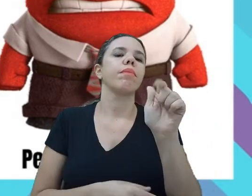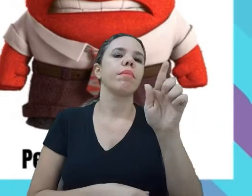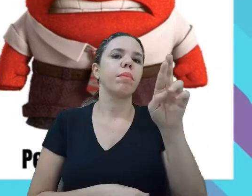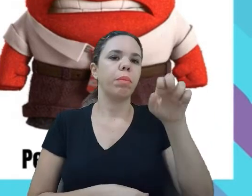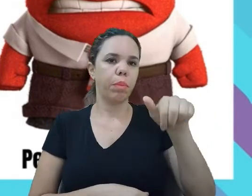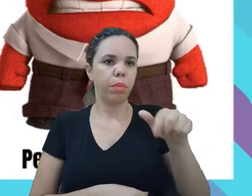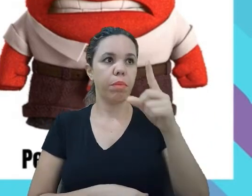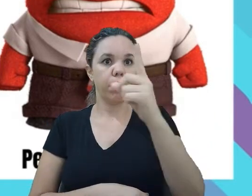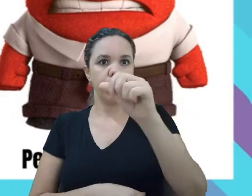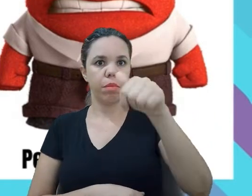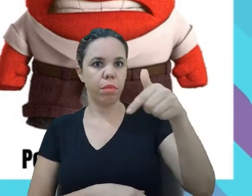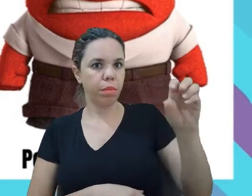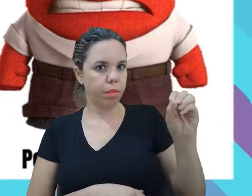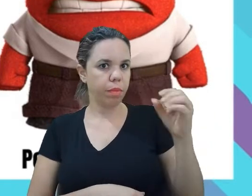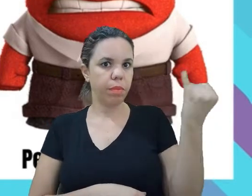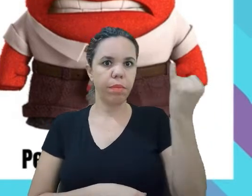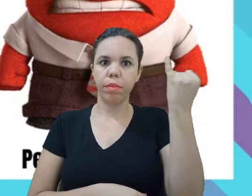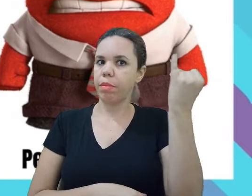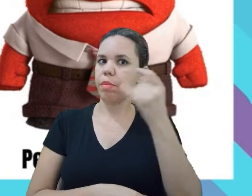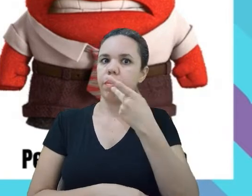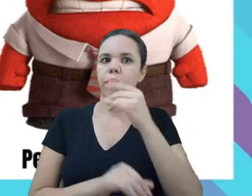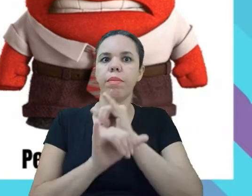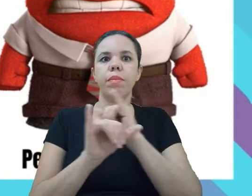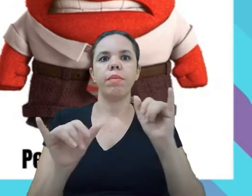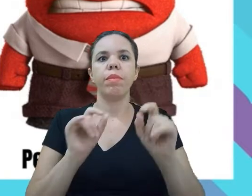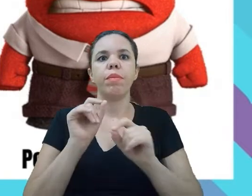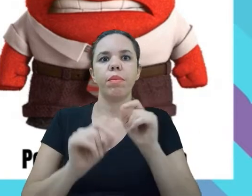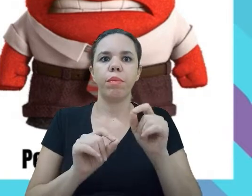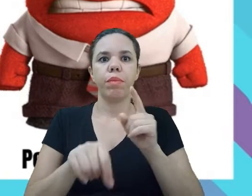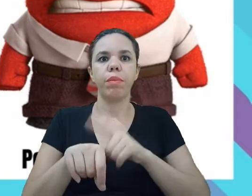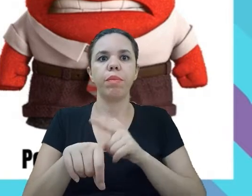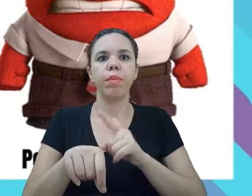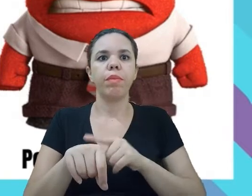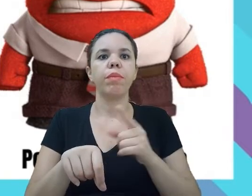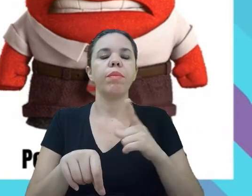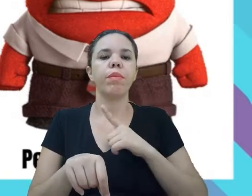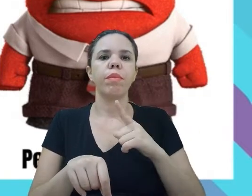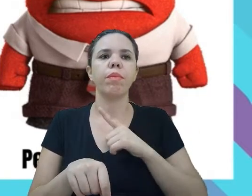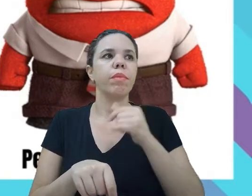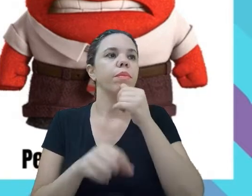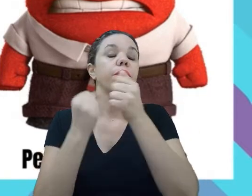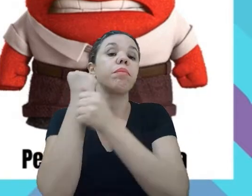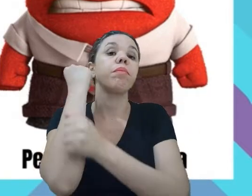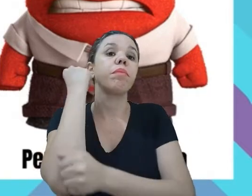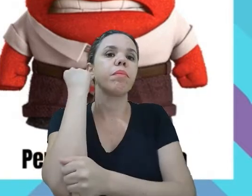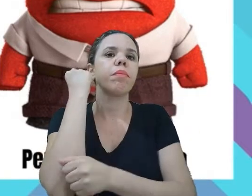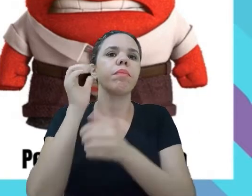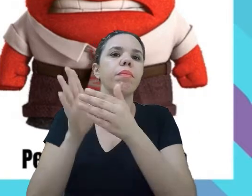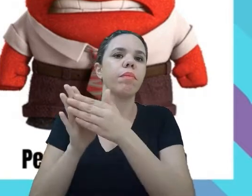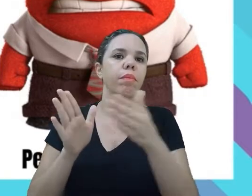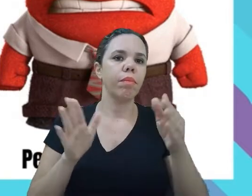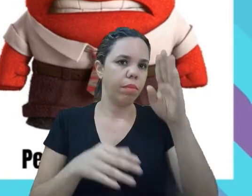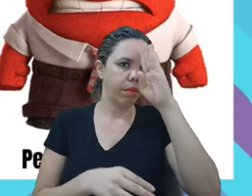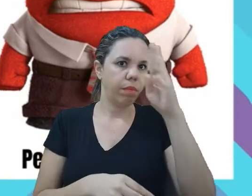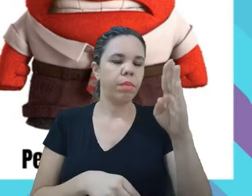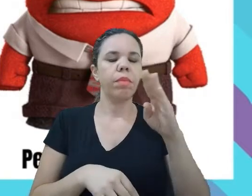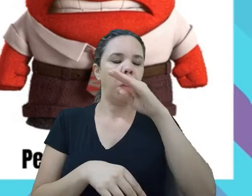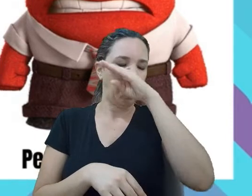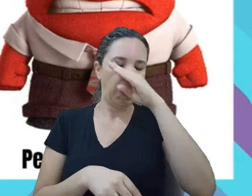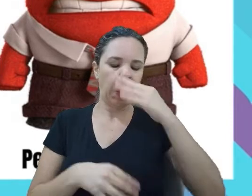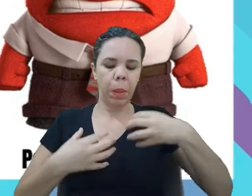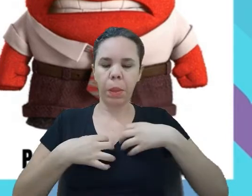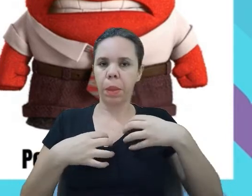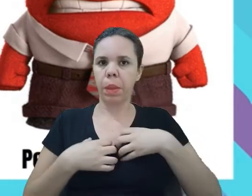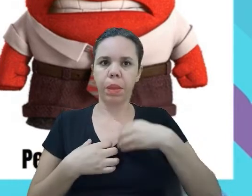se expressa nos primeiros anos de vida. Segundo Lowen, o masoquismo se desenvolve a partir de práticas